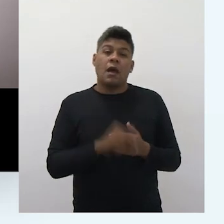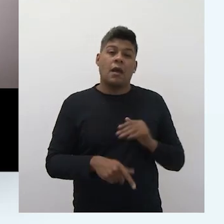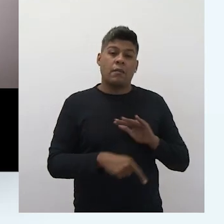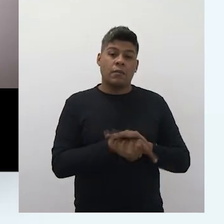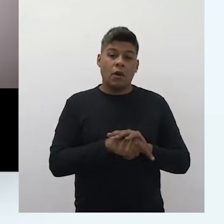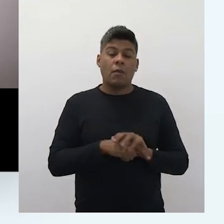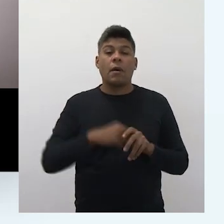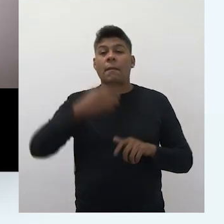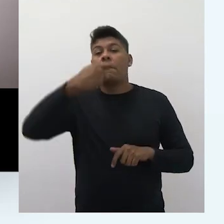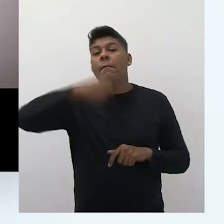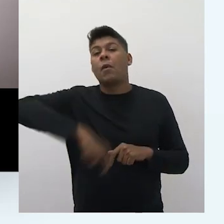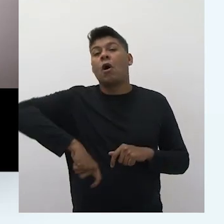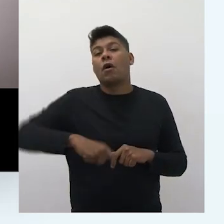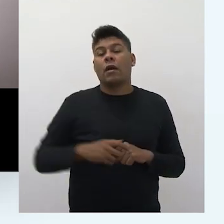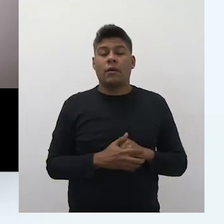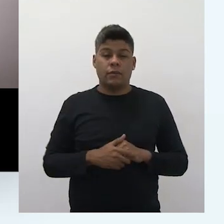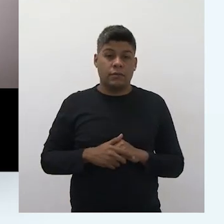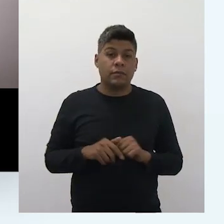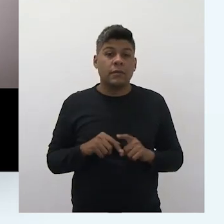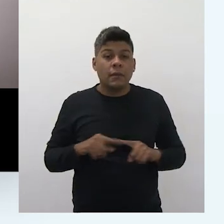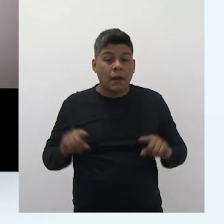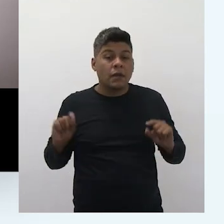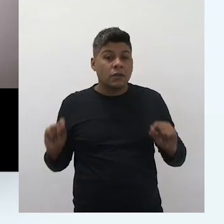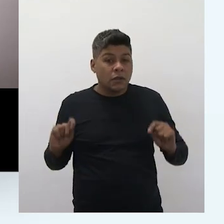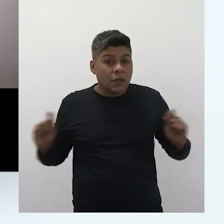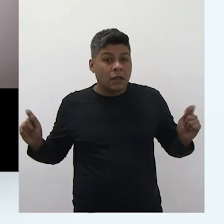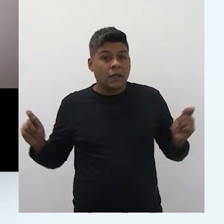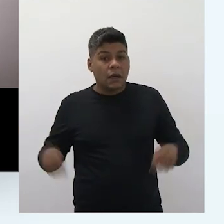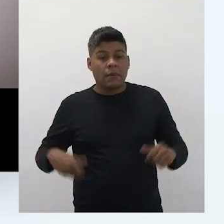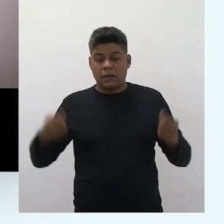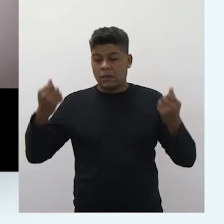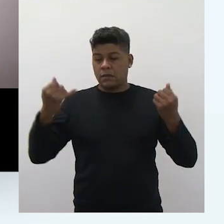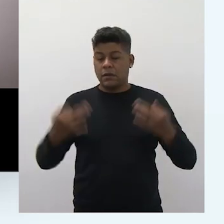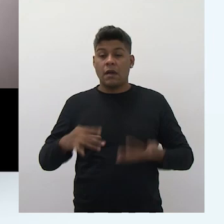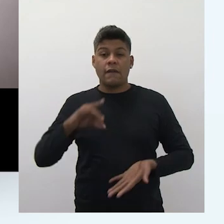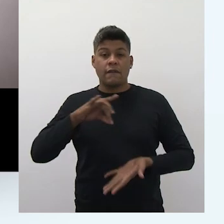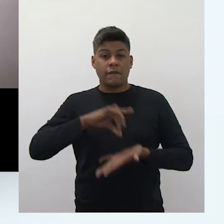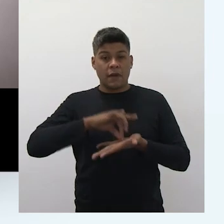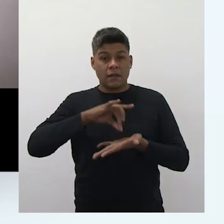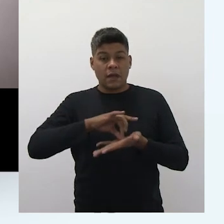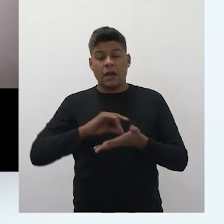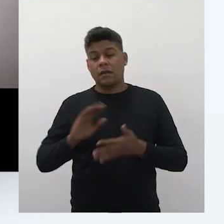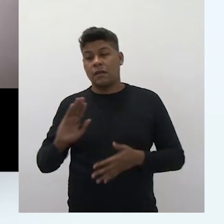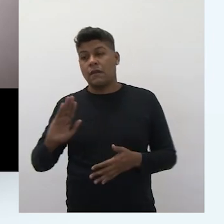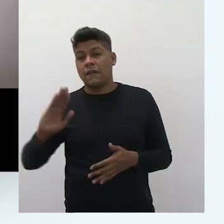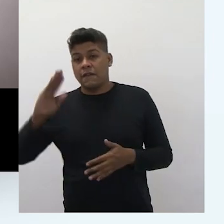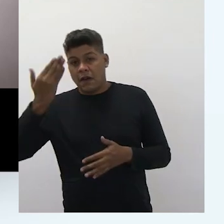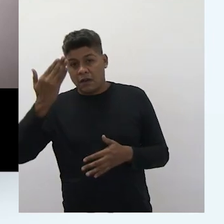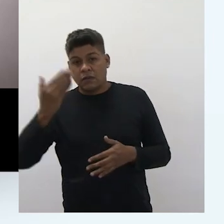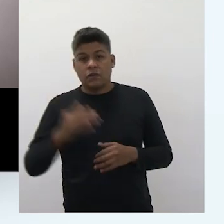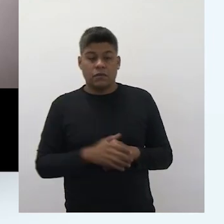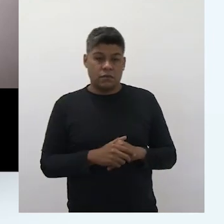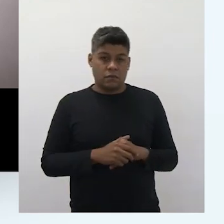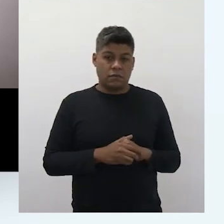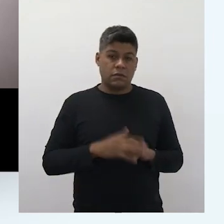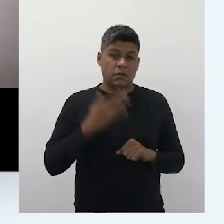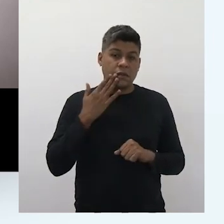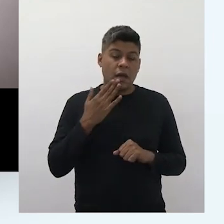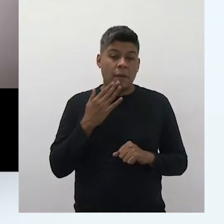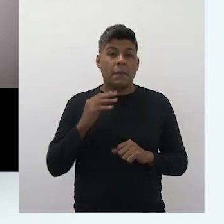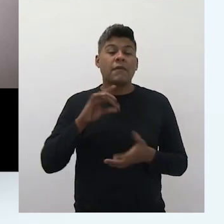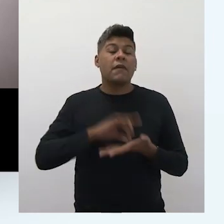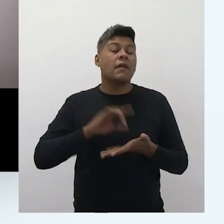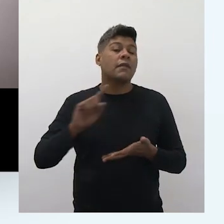autonomia moral, mas sim a capacidade de distinguir o verdadeiro do falso, do não verdadeiro, da